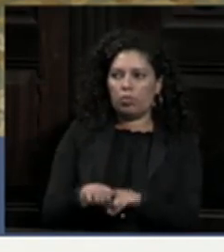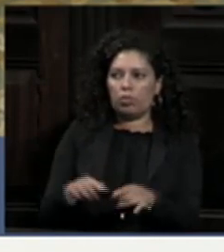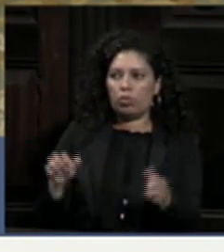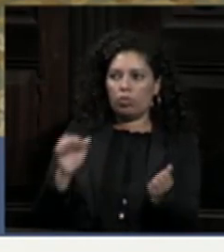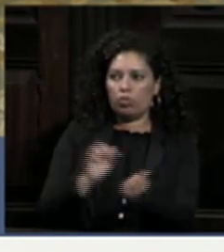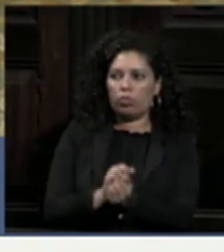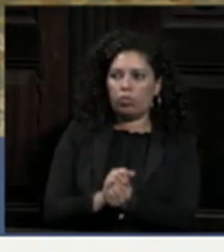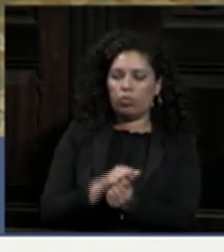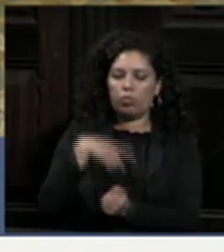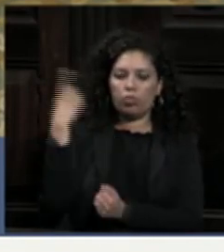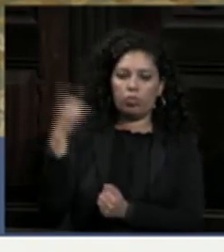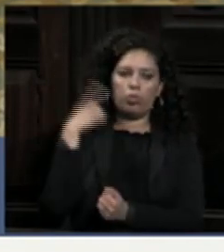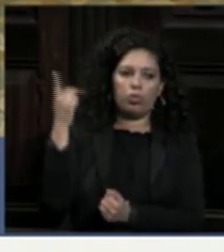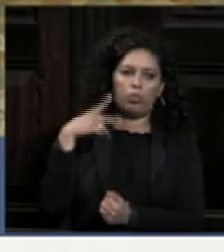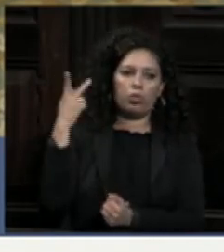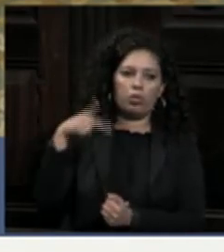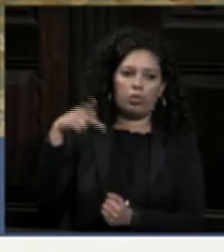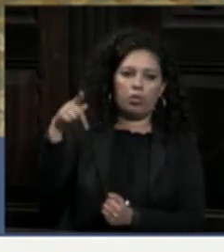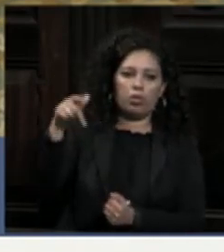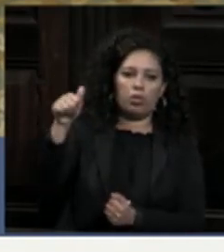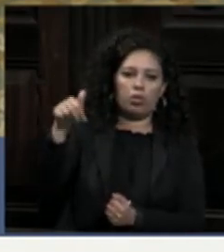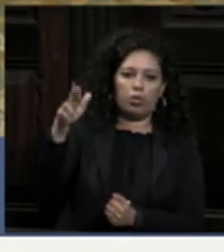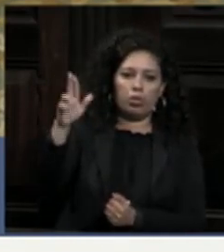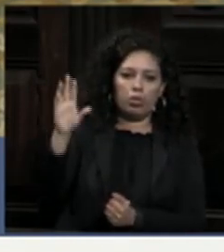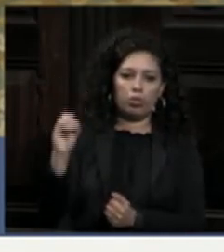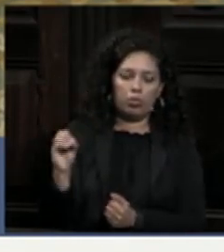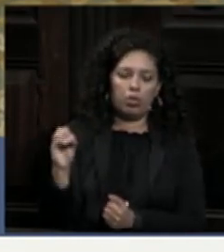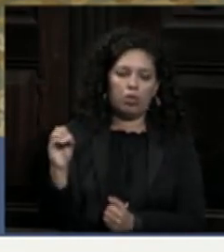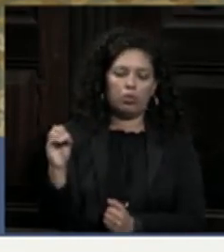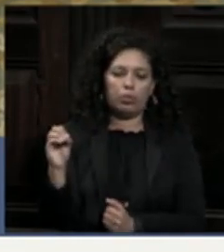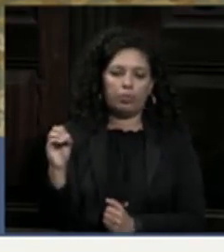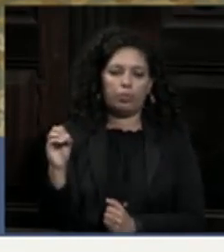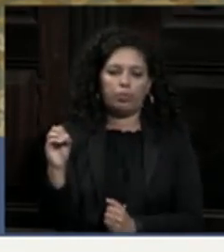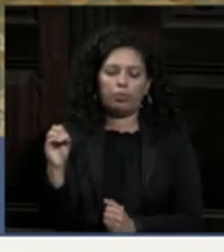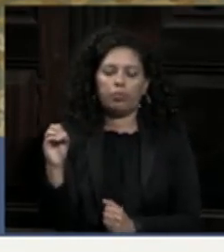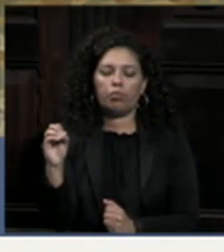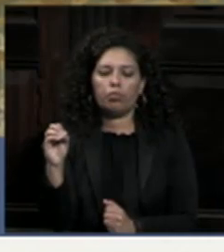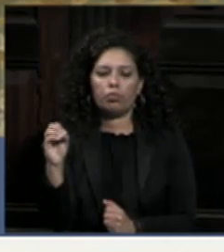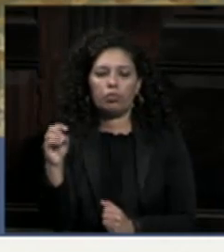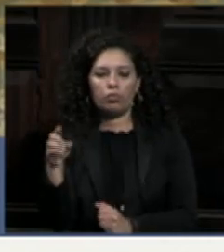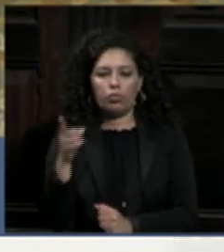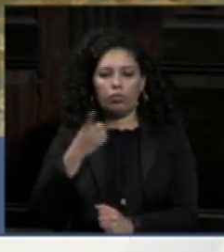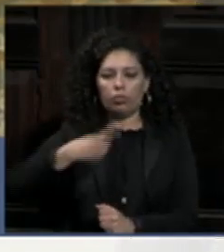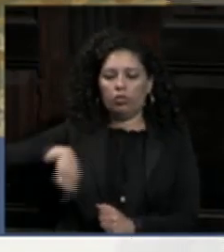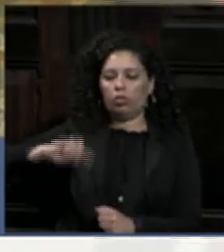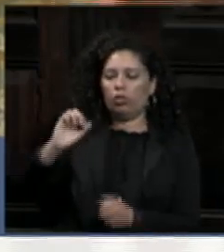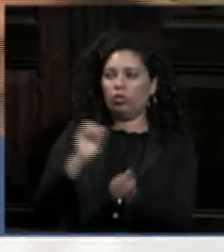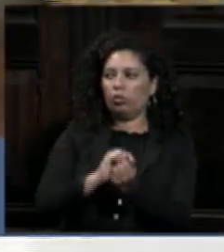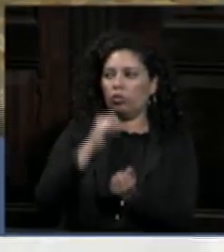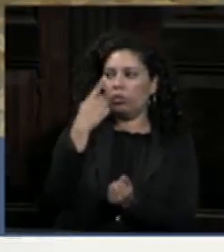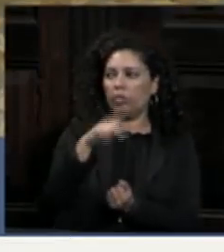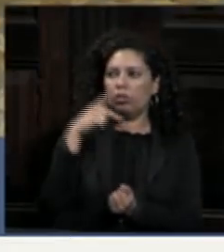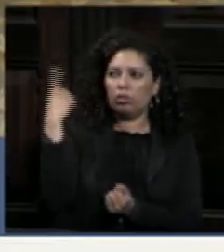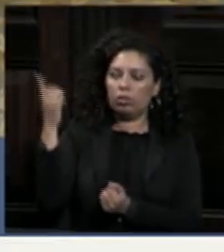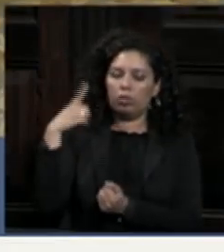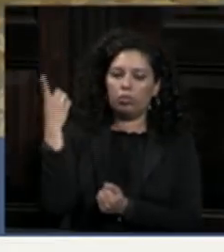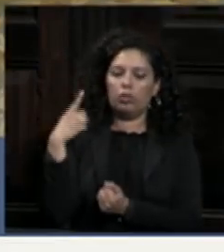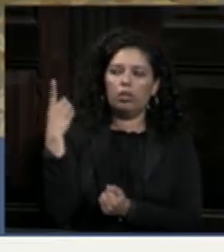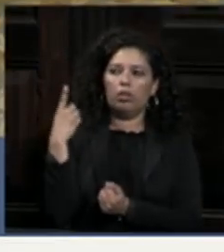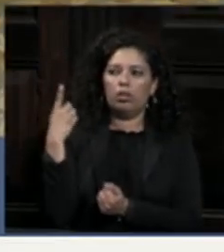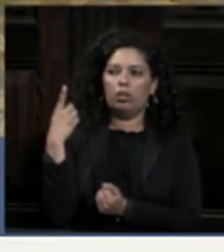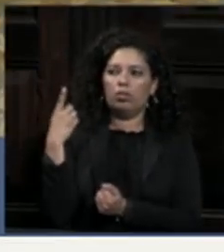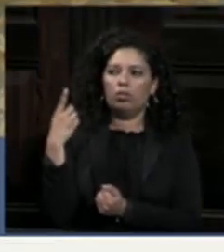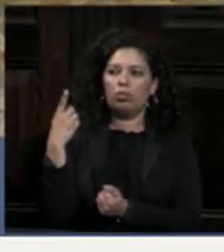paulo ramos e nós contaríamos lá com o seu apoio o